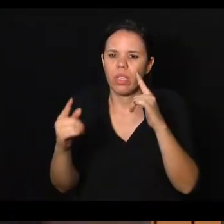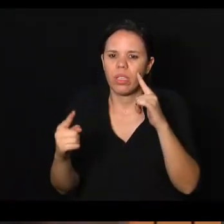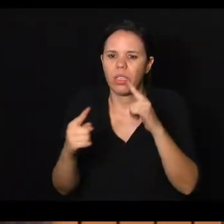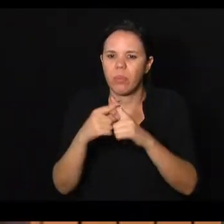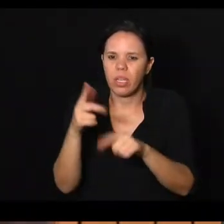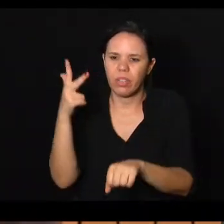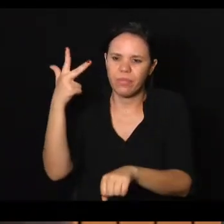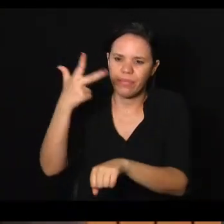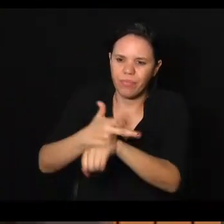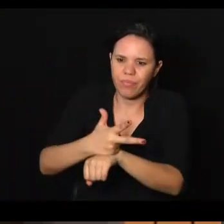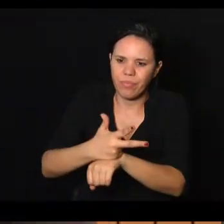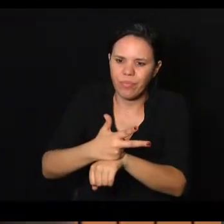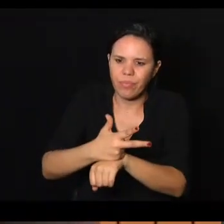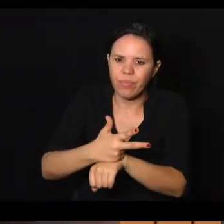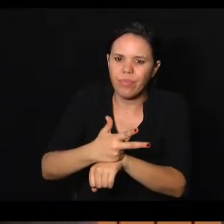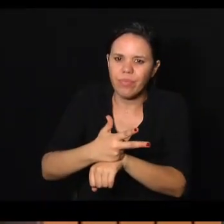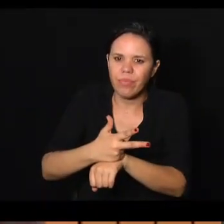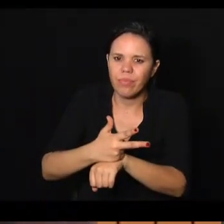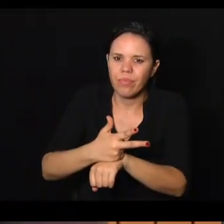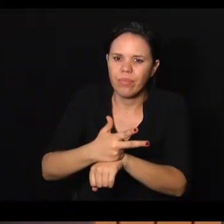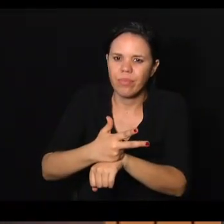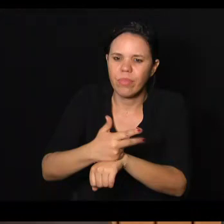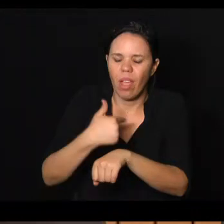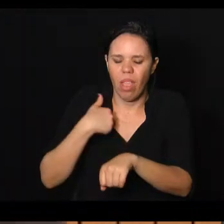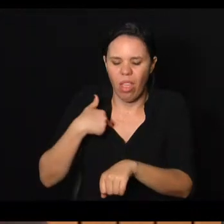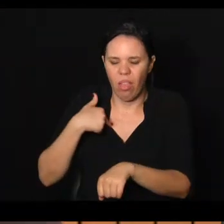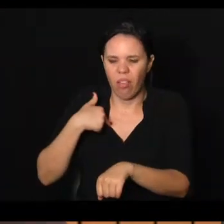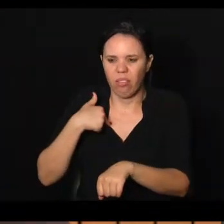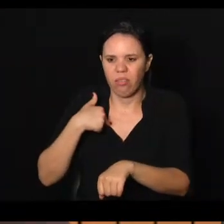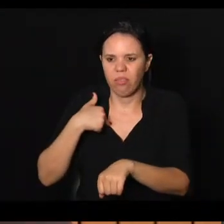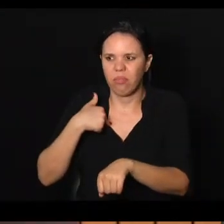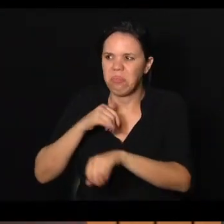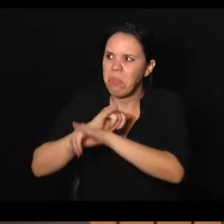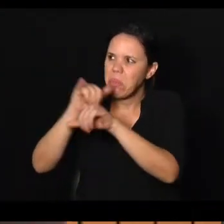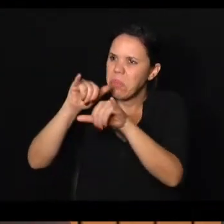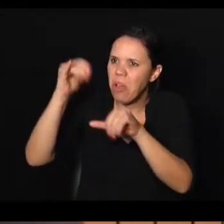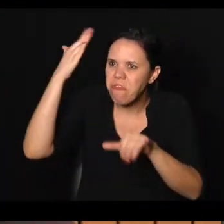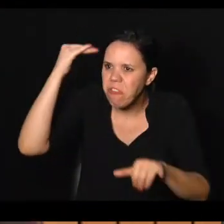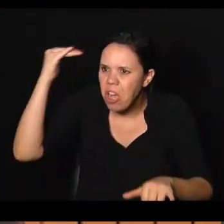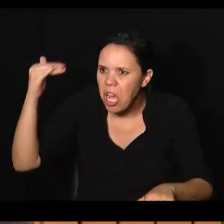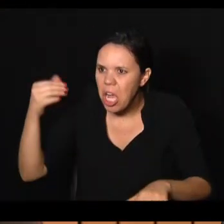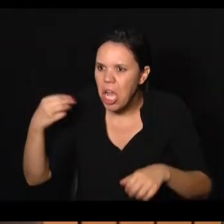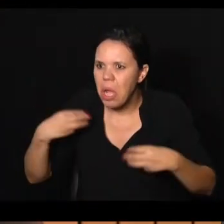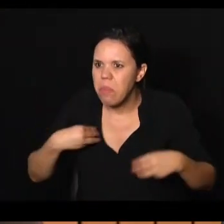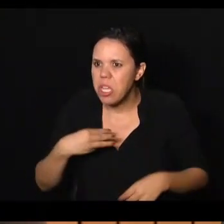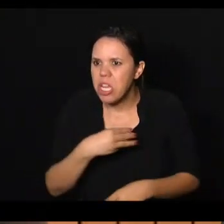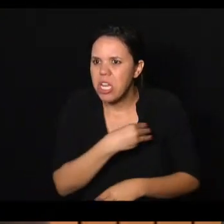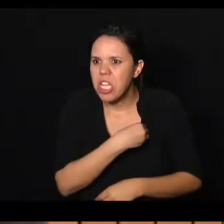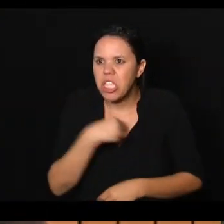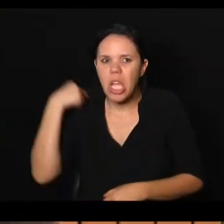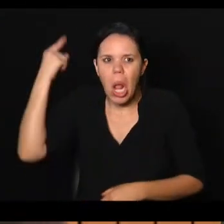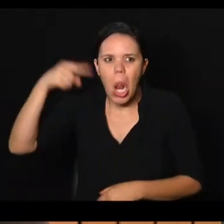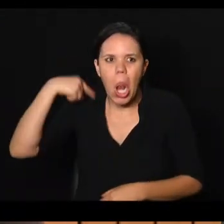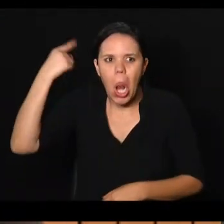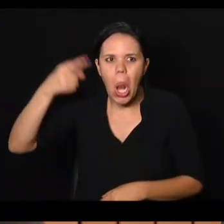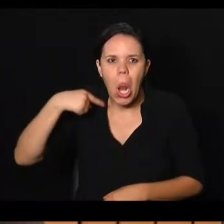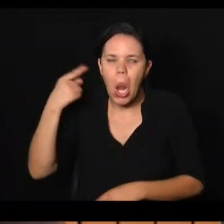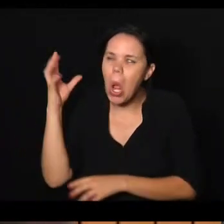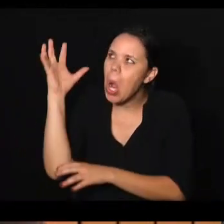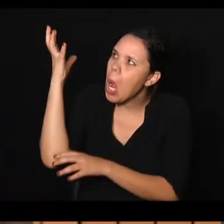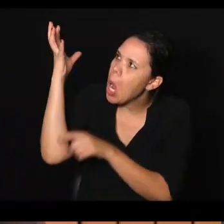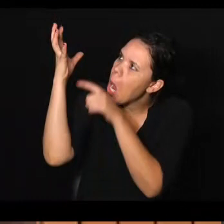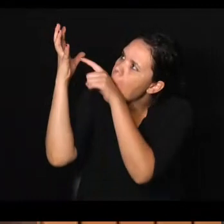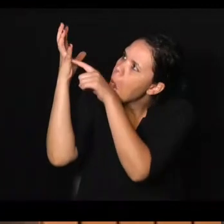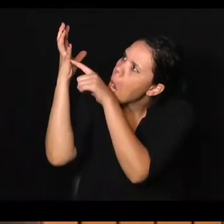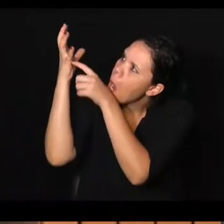o vídeo e eu virei a ministra louca, a ministra do pé de goiaba. Por que que eu estava em cima